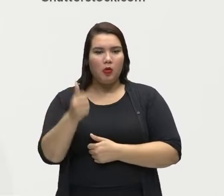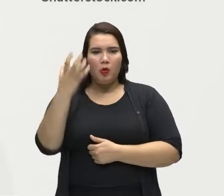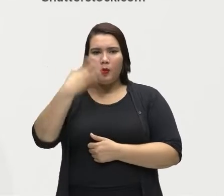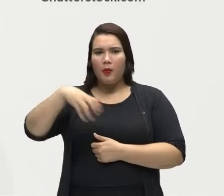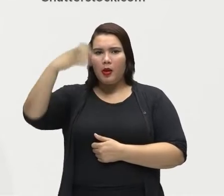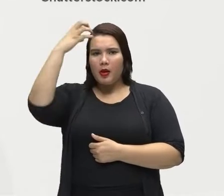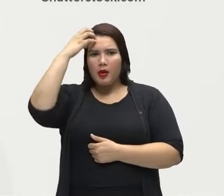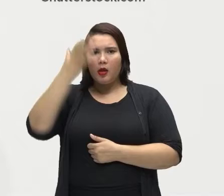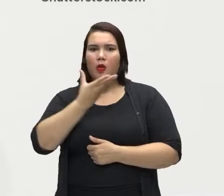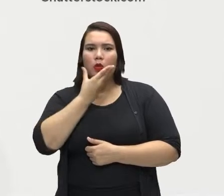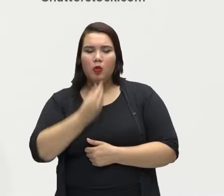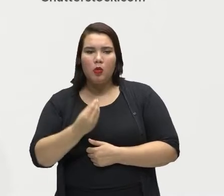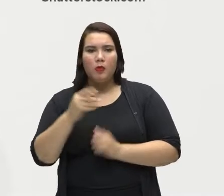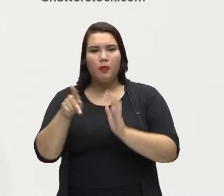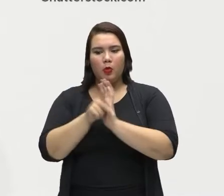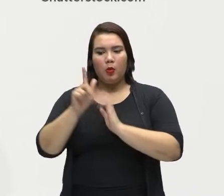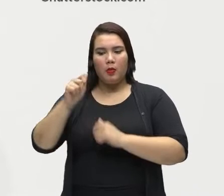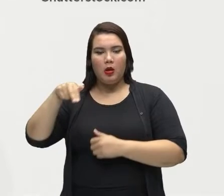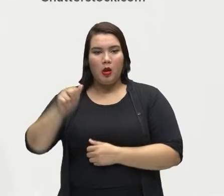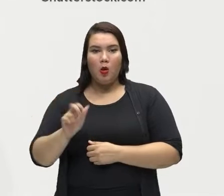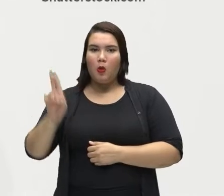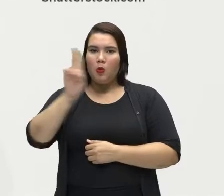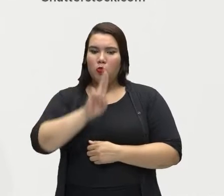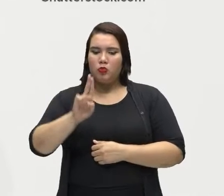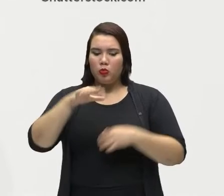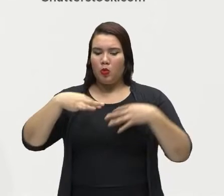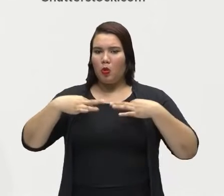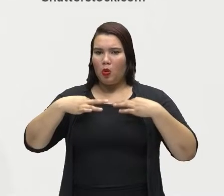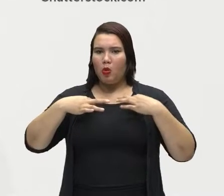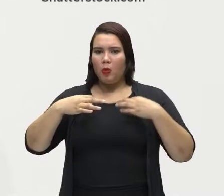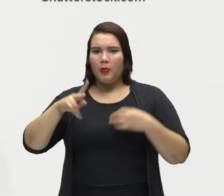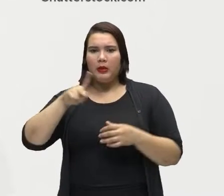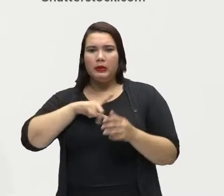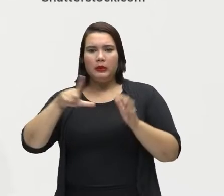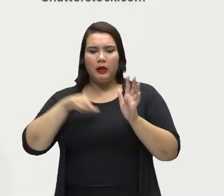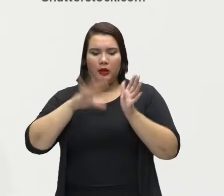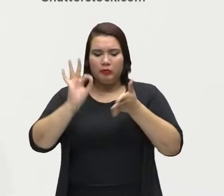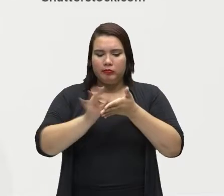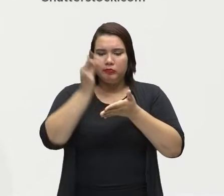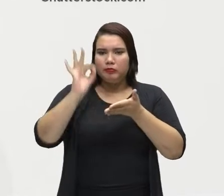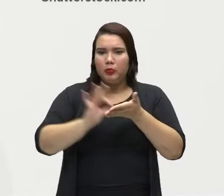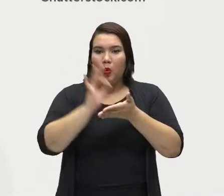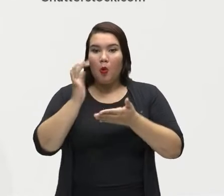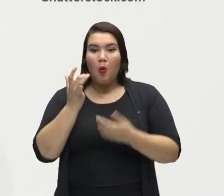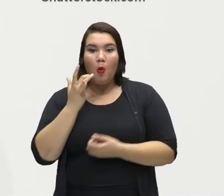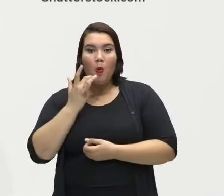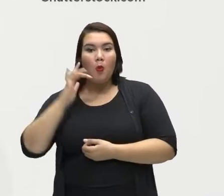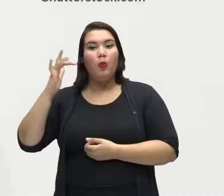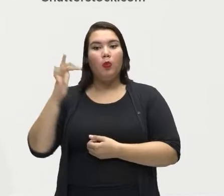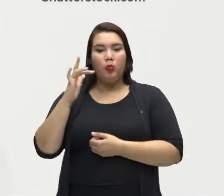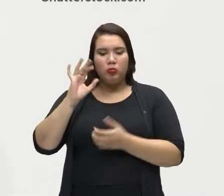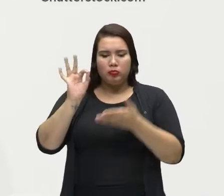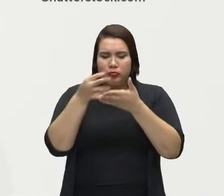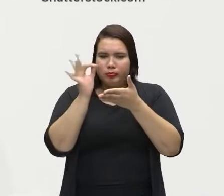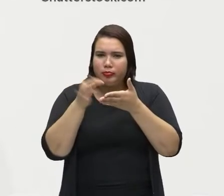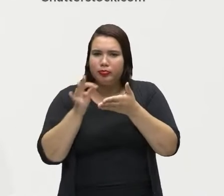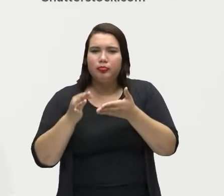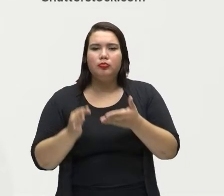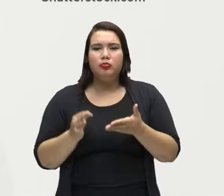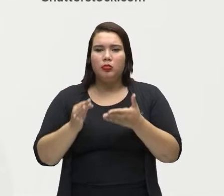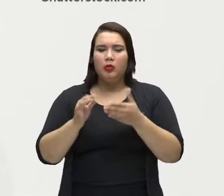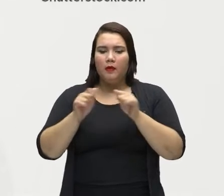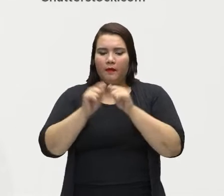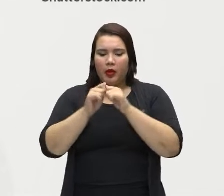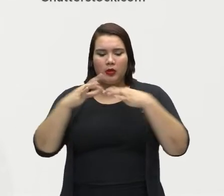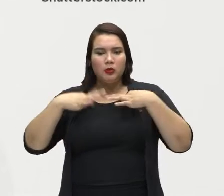Gana usava túnicas bordadas de ouro, para a gente ter uma ideia da riqueza que existia no